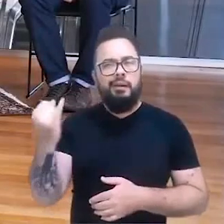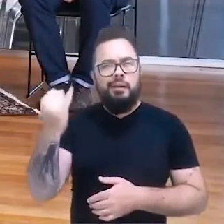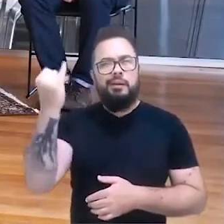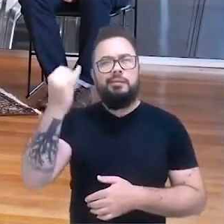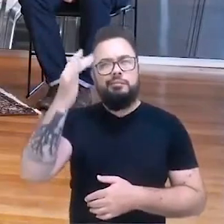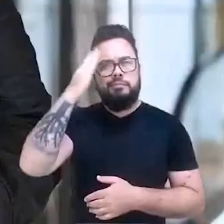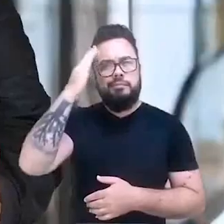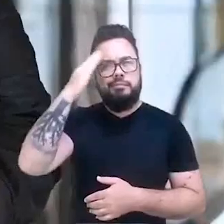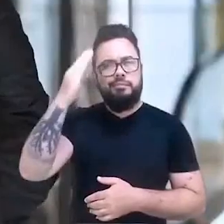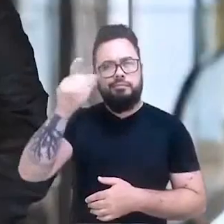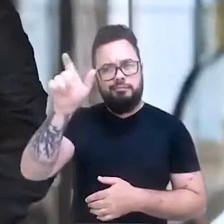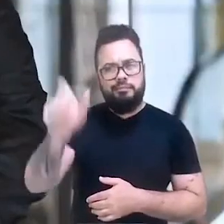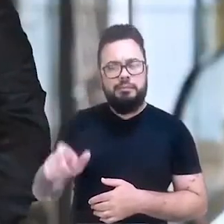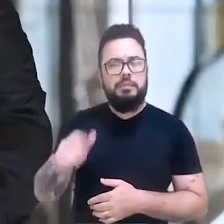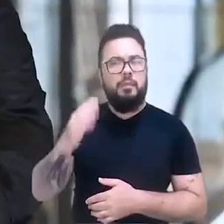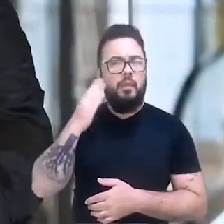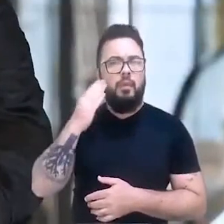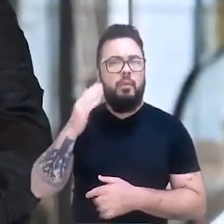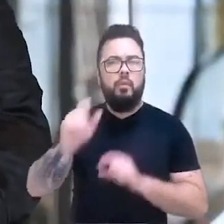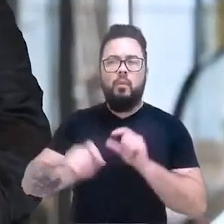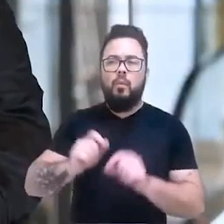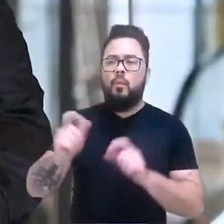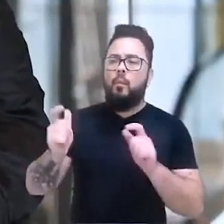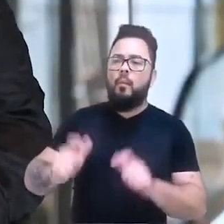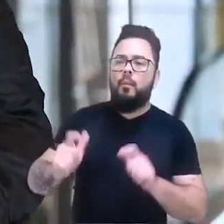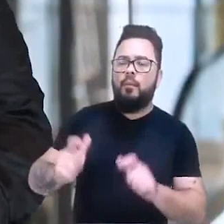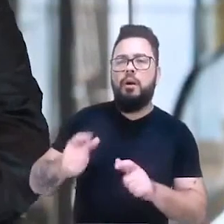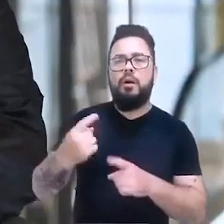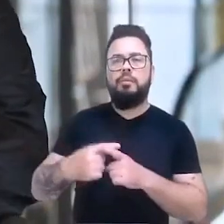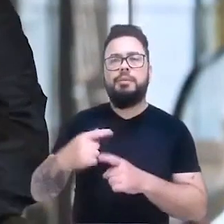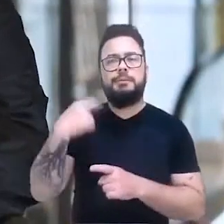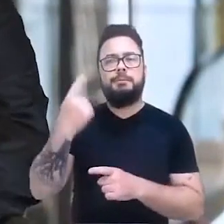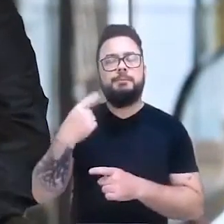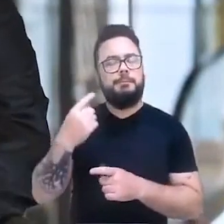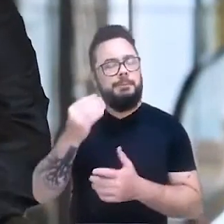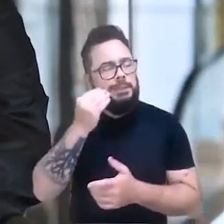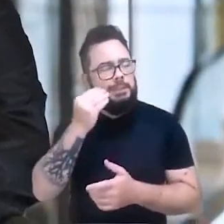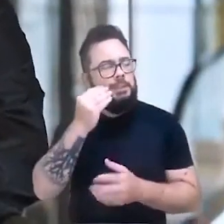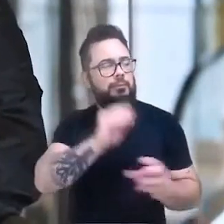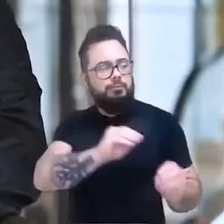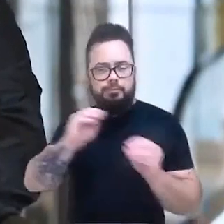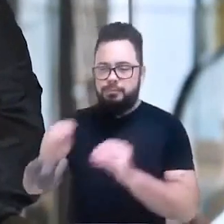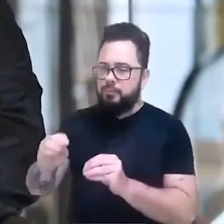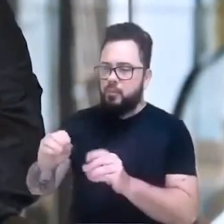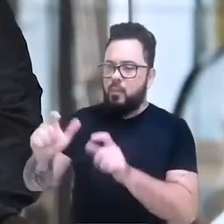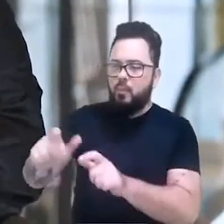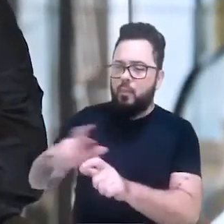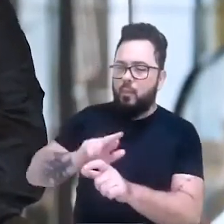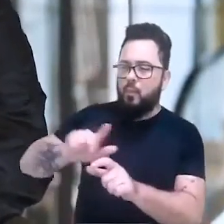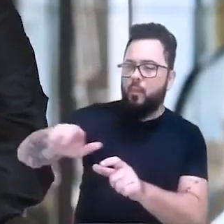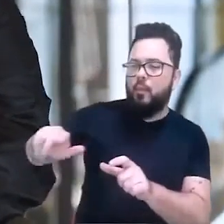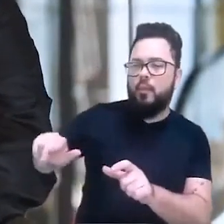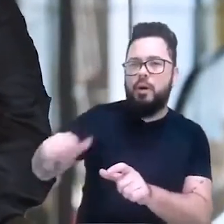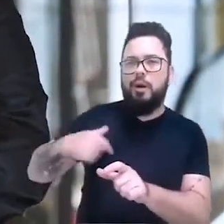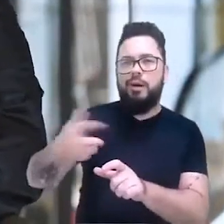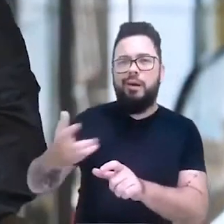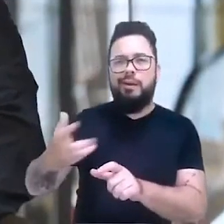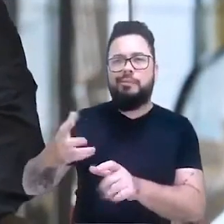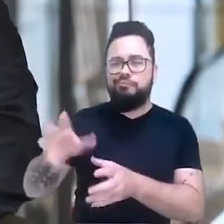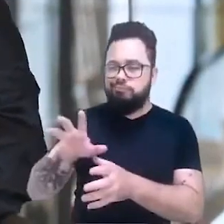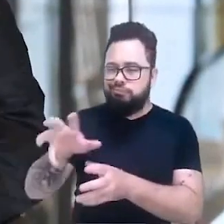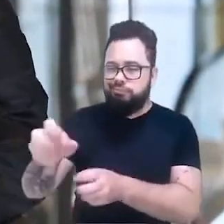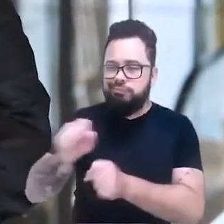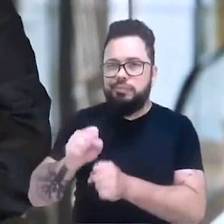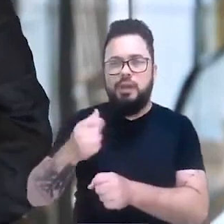Bom, eu acho que é muito importante a pessoa saber o lugar que ela está. Até porque todo mundo está buscando um outro lugar. Todo mundo quer buscar outra